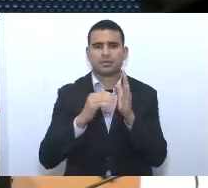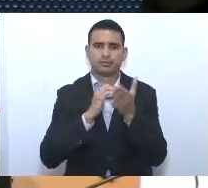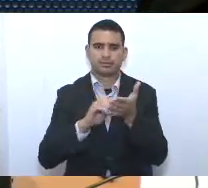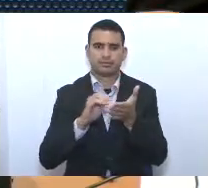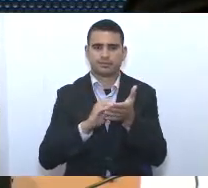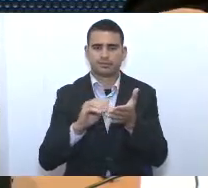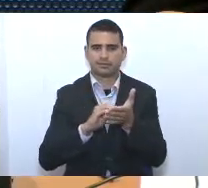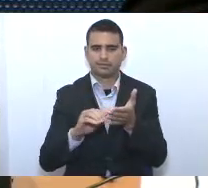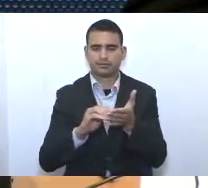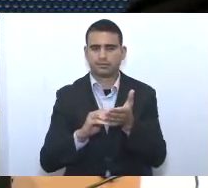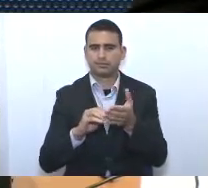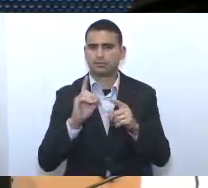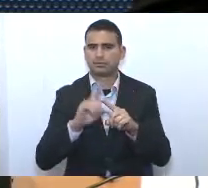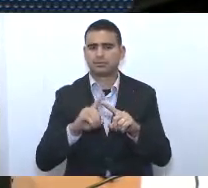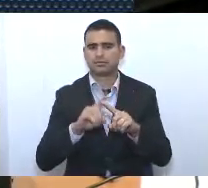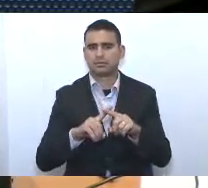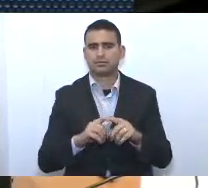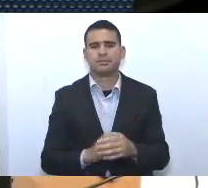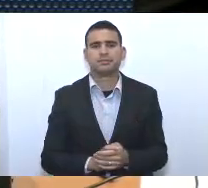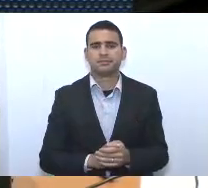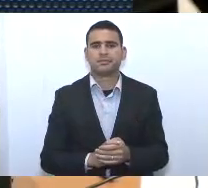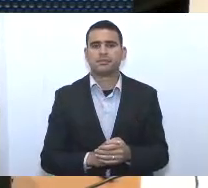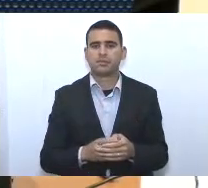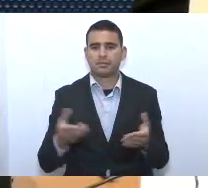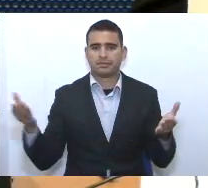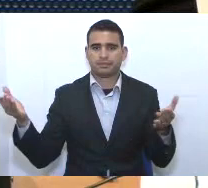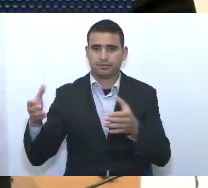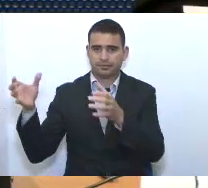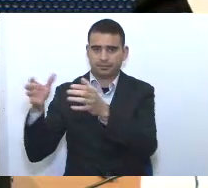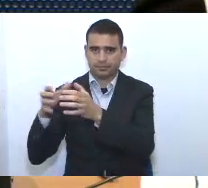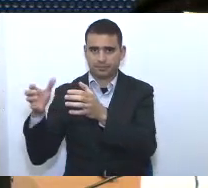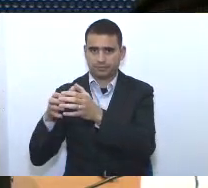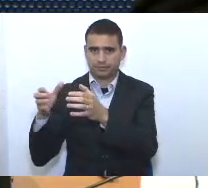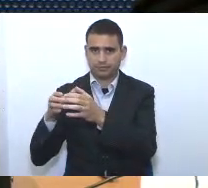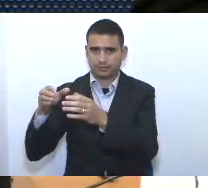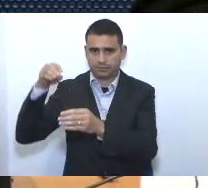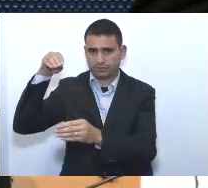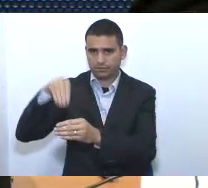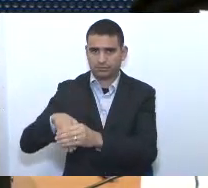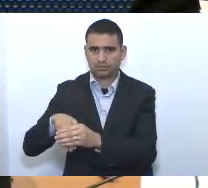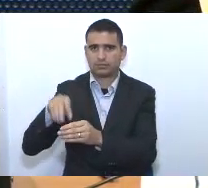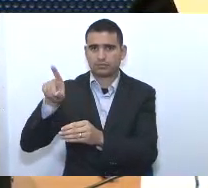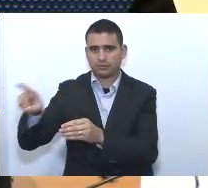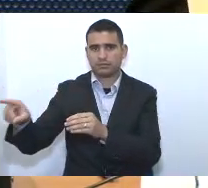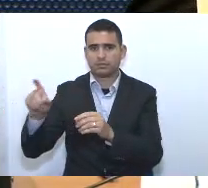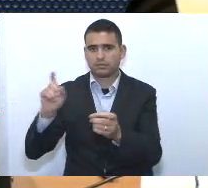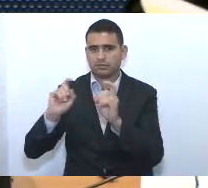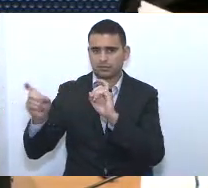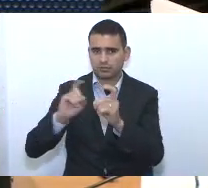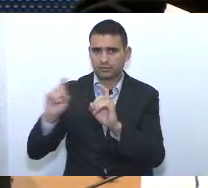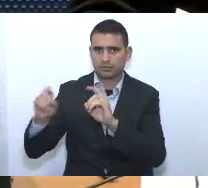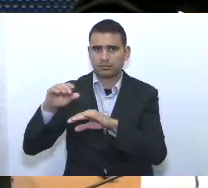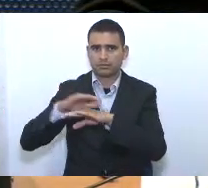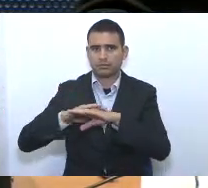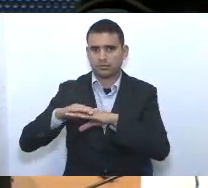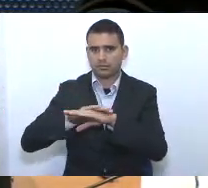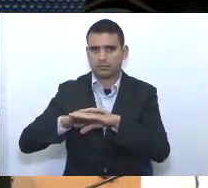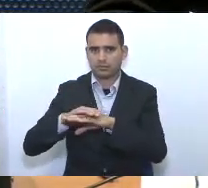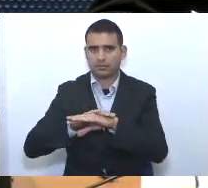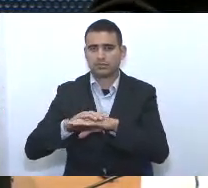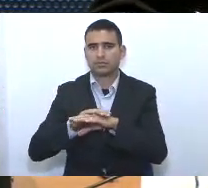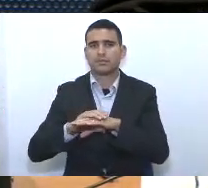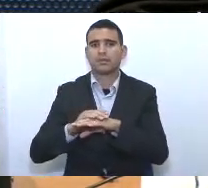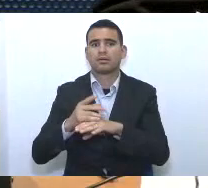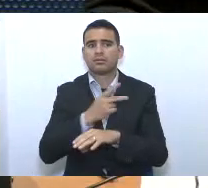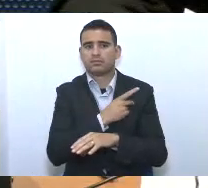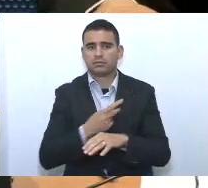fim. O nosso gabinete, ele efetua a gestão política da secretaria no atendimento do senhor prefeito,